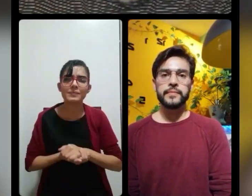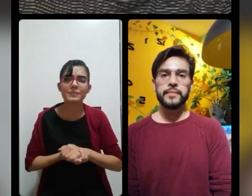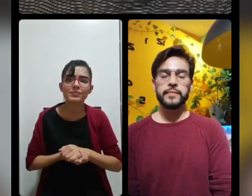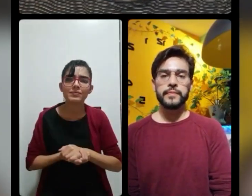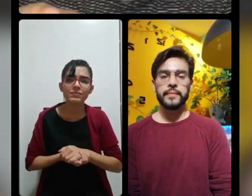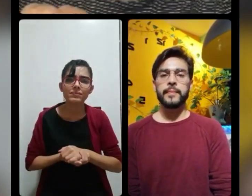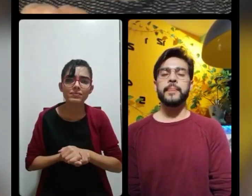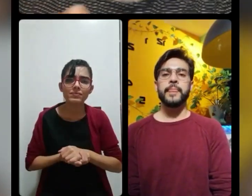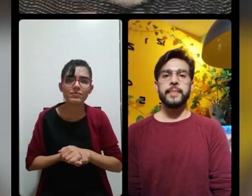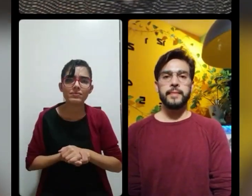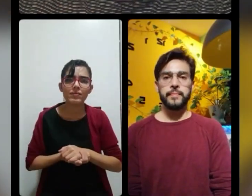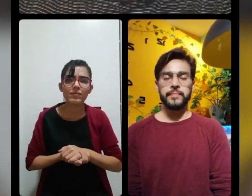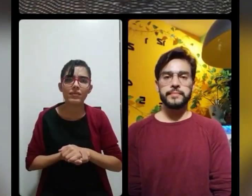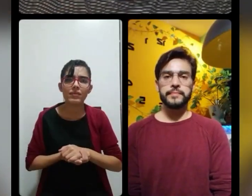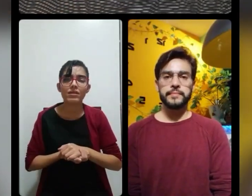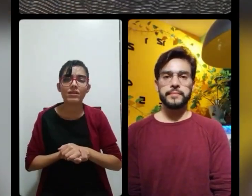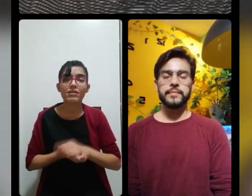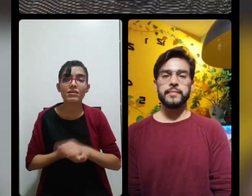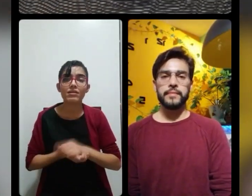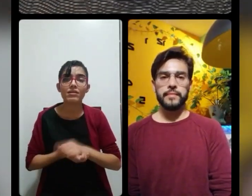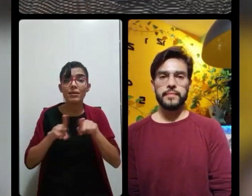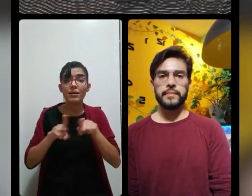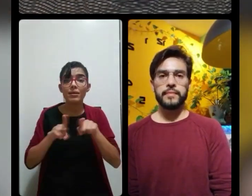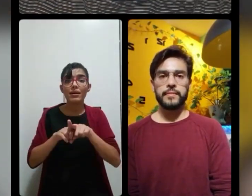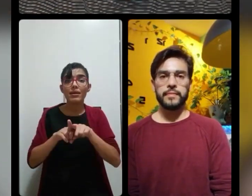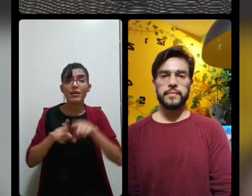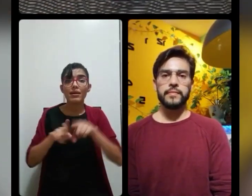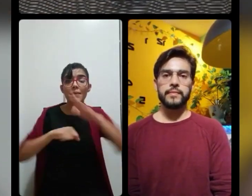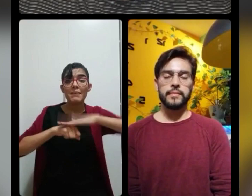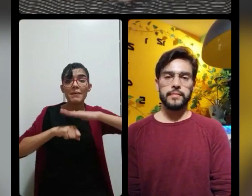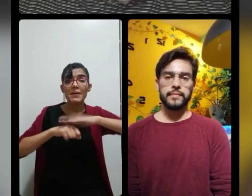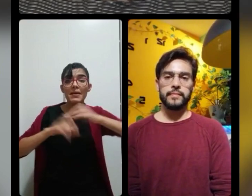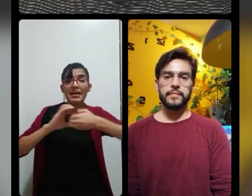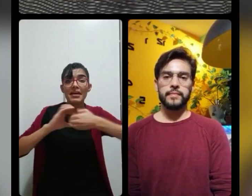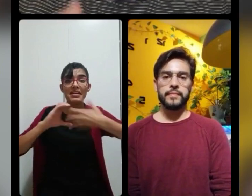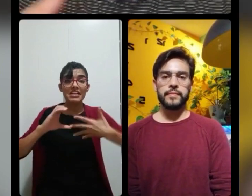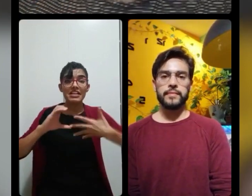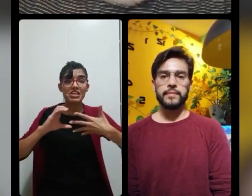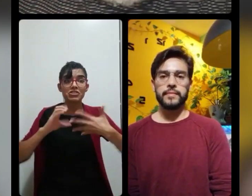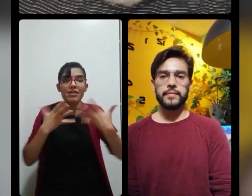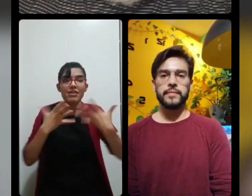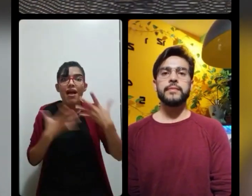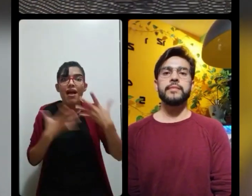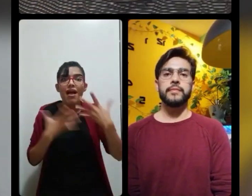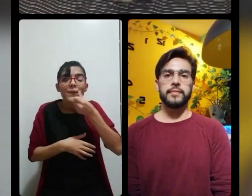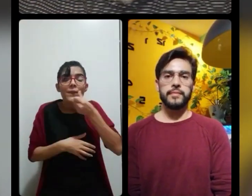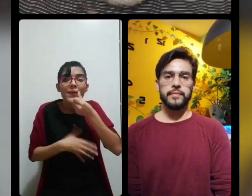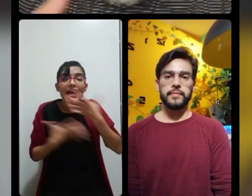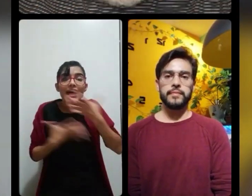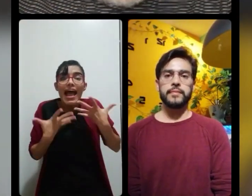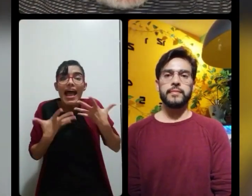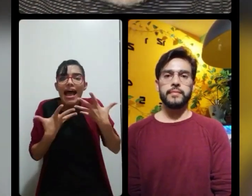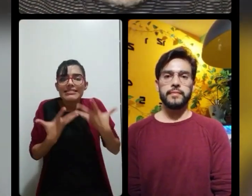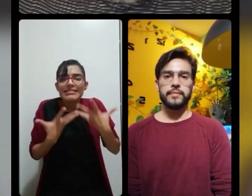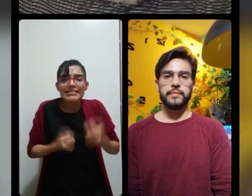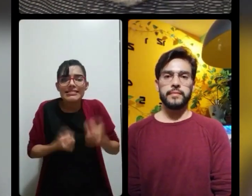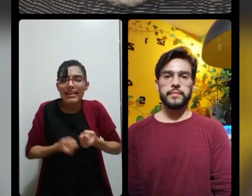filológico. Eu acho que ele aceita novas expressões, ele consegue fecundar a palavra, aceitar a fecundação